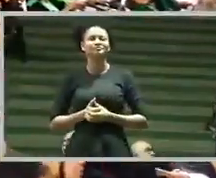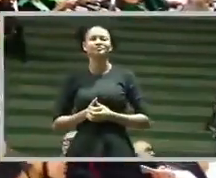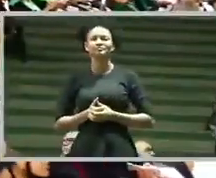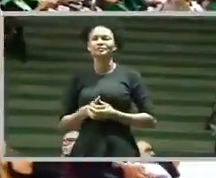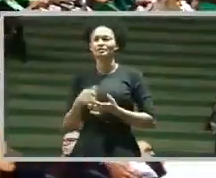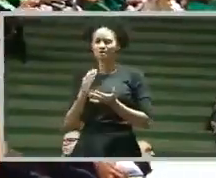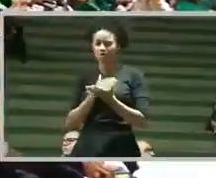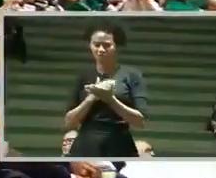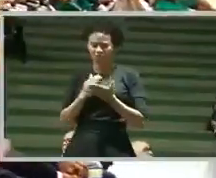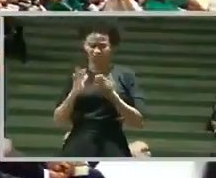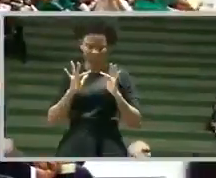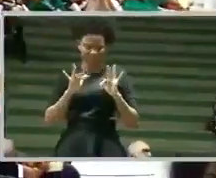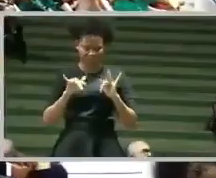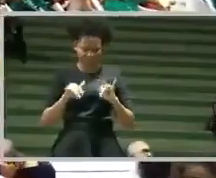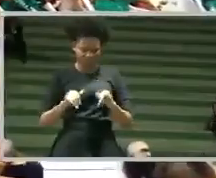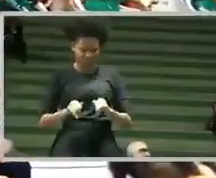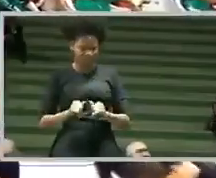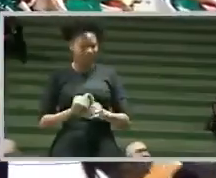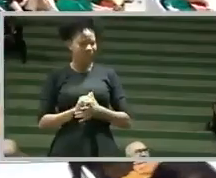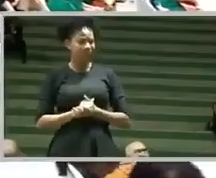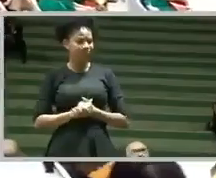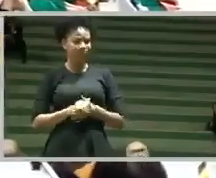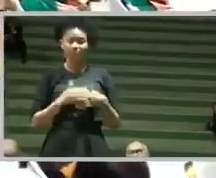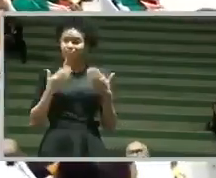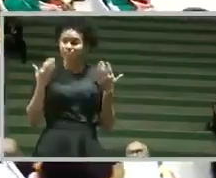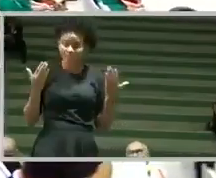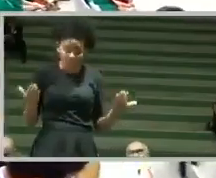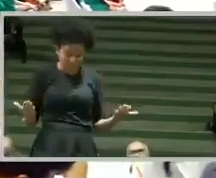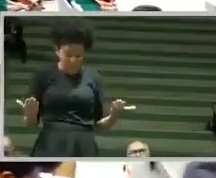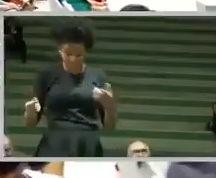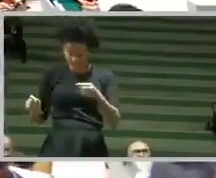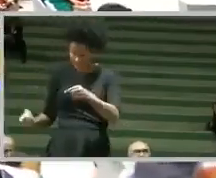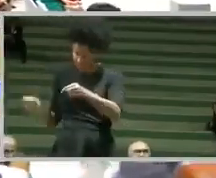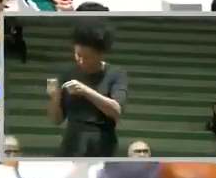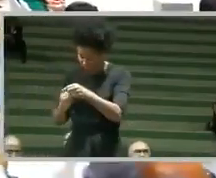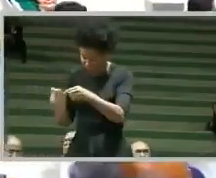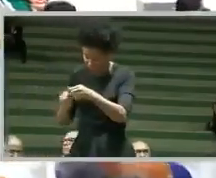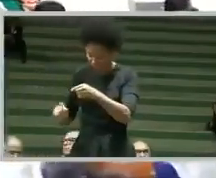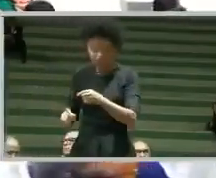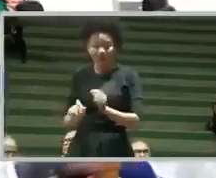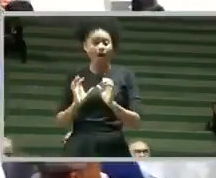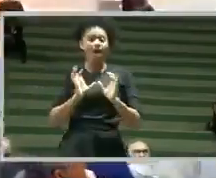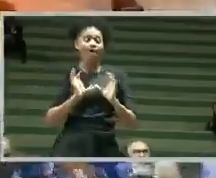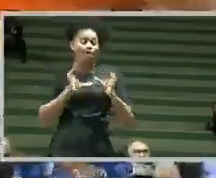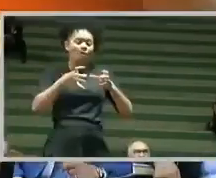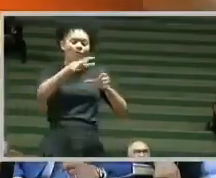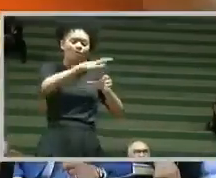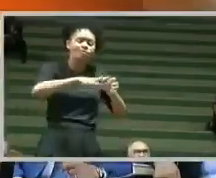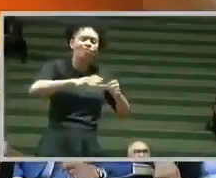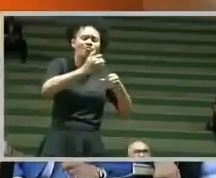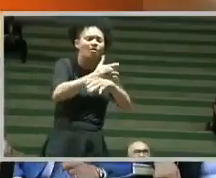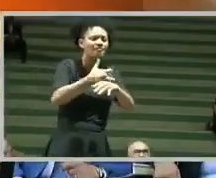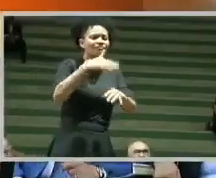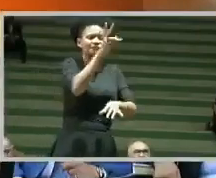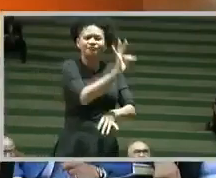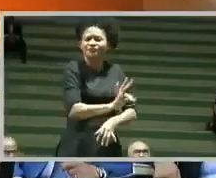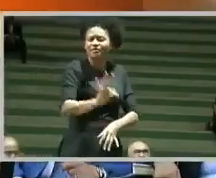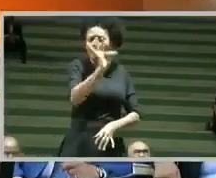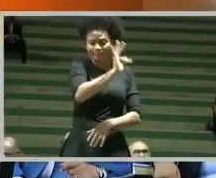Eu começo a encerrar. E aí nesta carta aos filipenses, Paulo ele